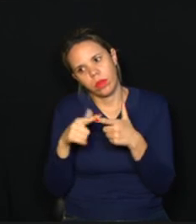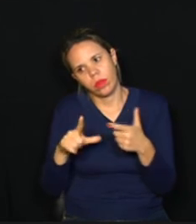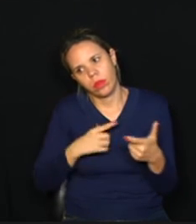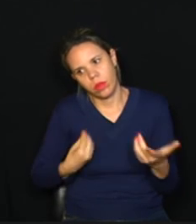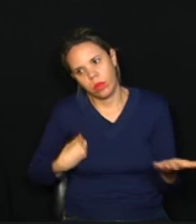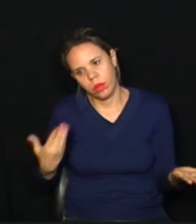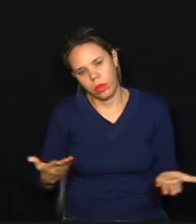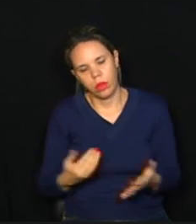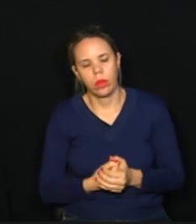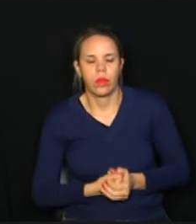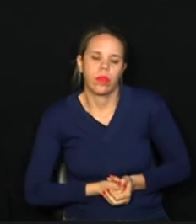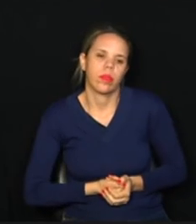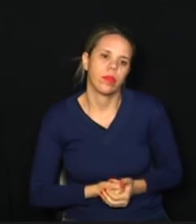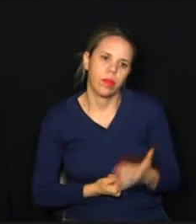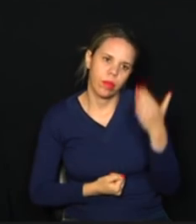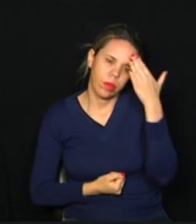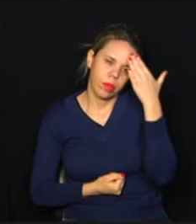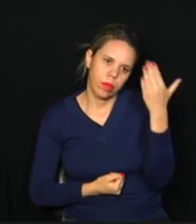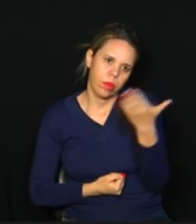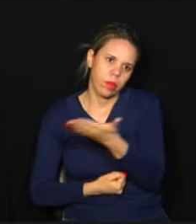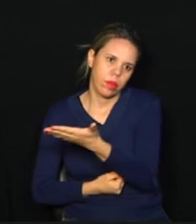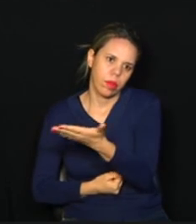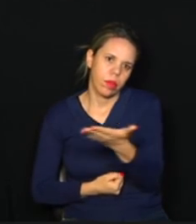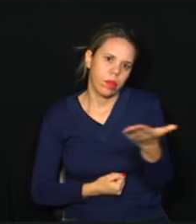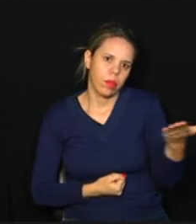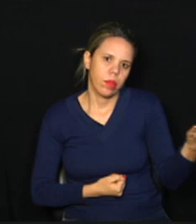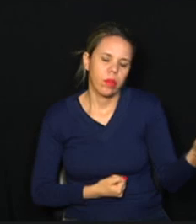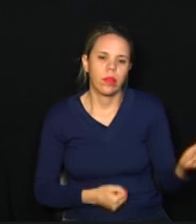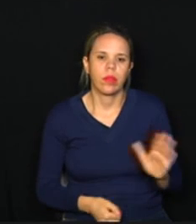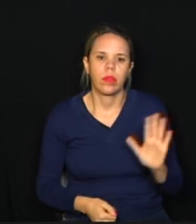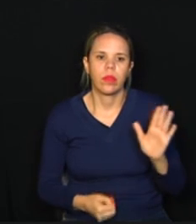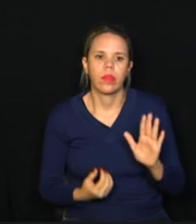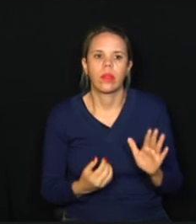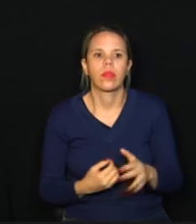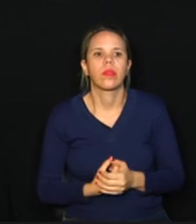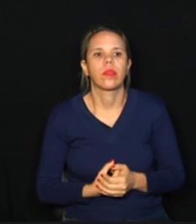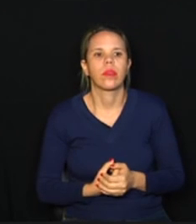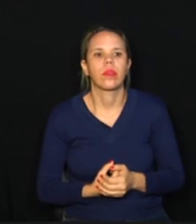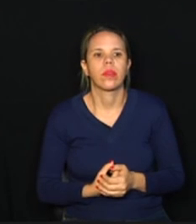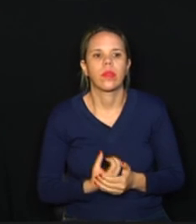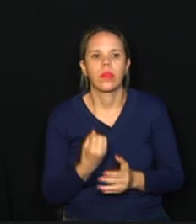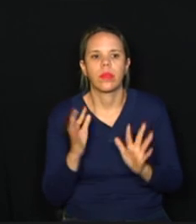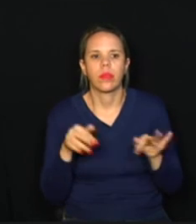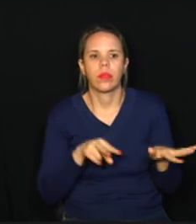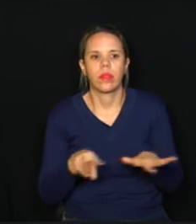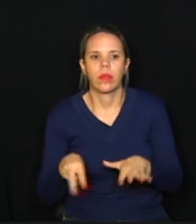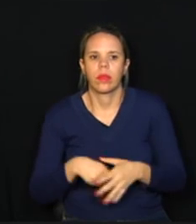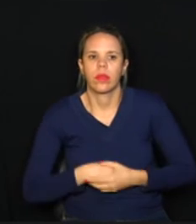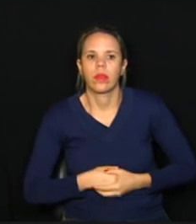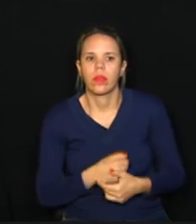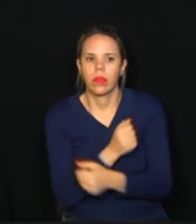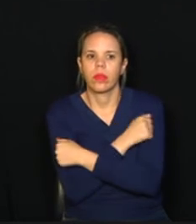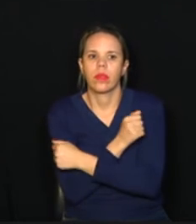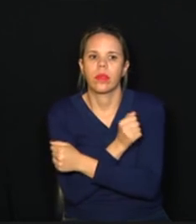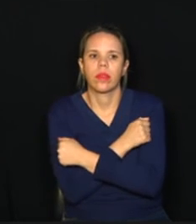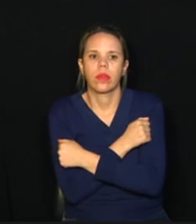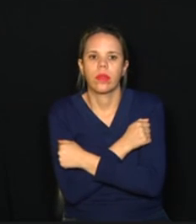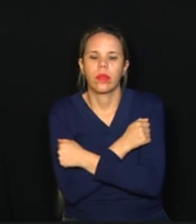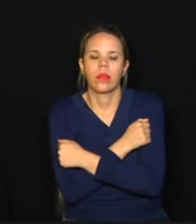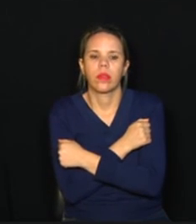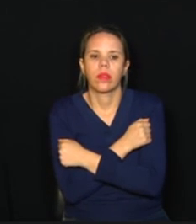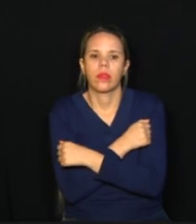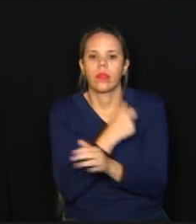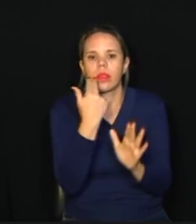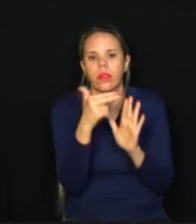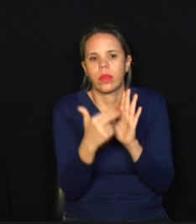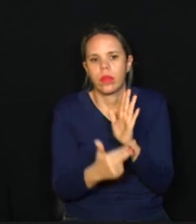dias atuais. Obrigado. Bom final de dia, bom final de semana. Grande abraço a todos, João Paulo,